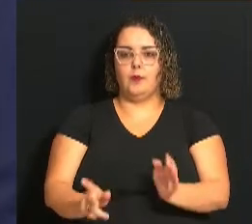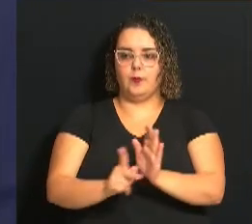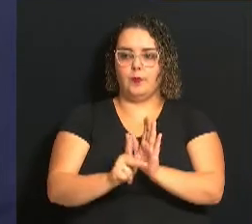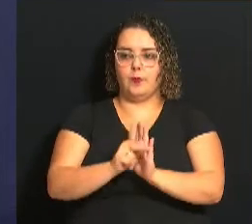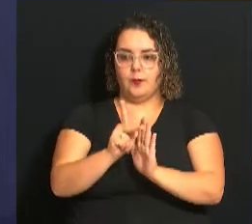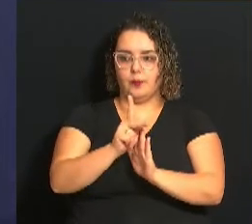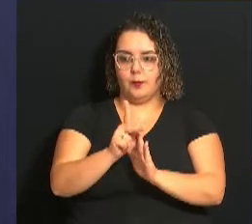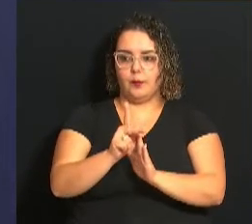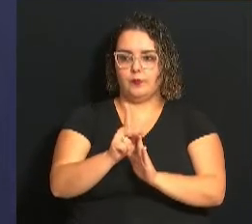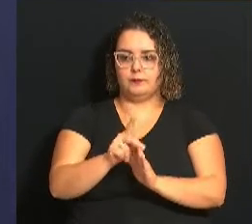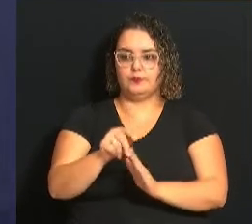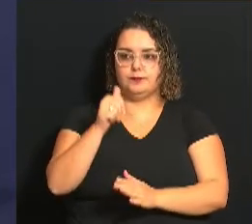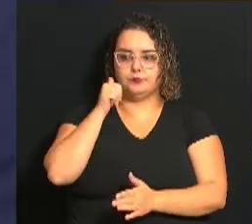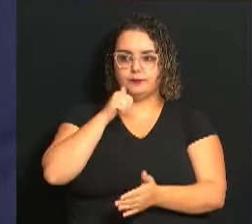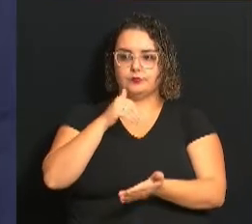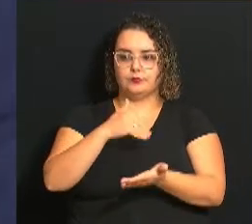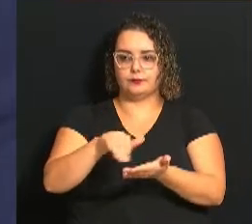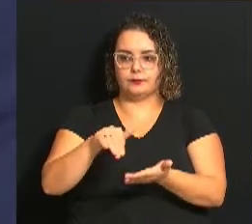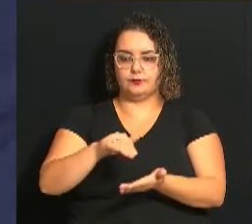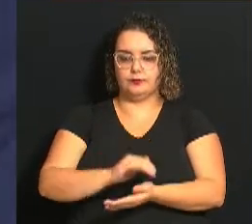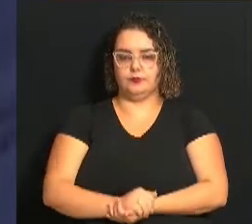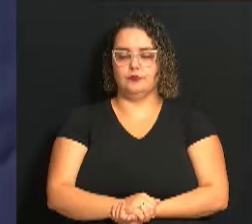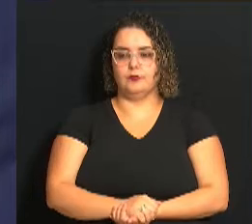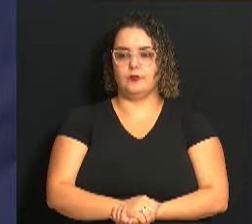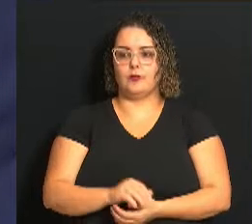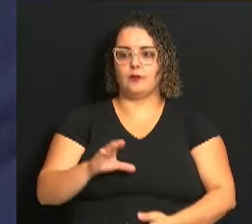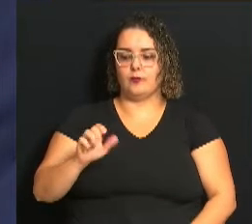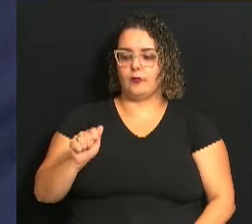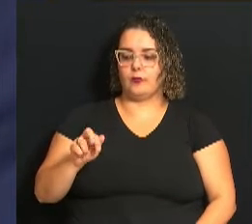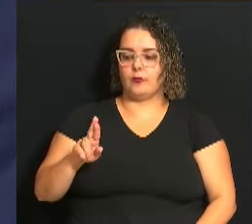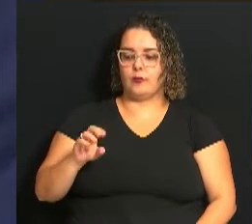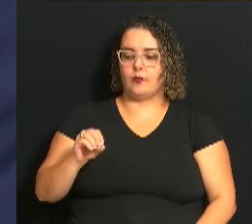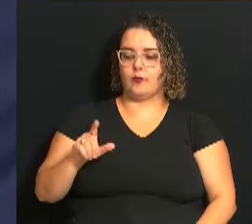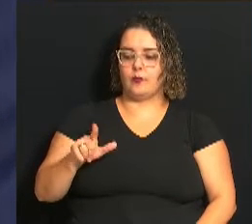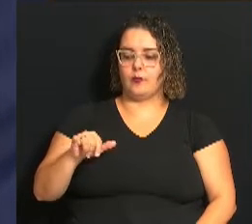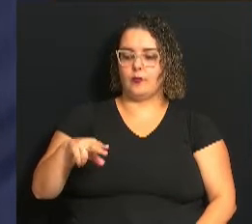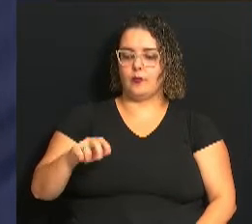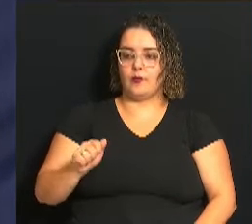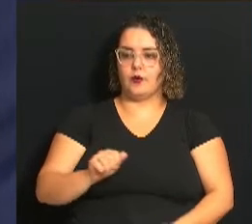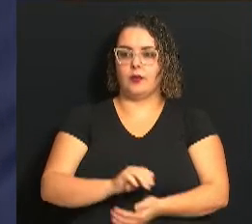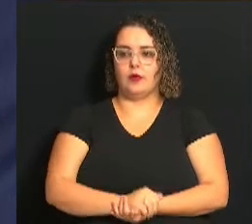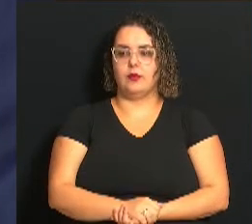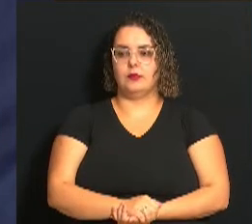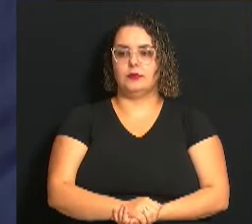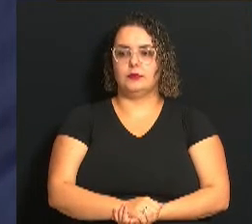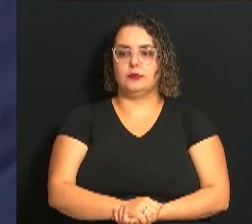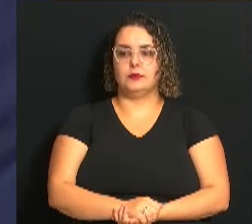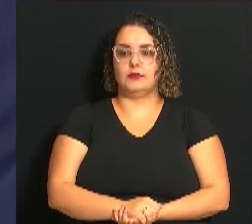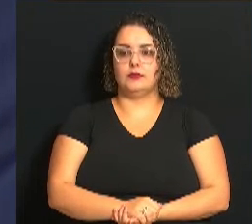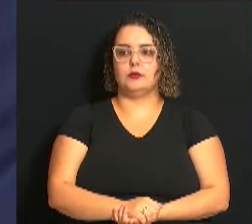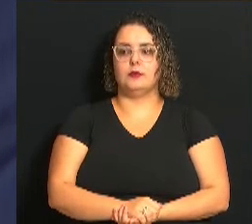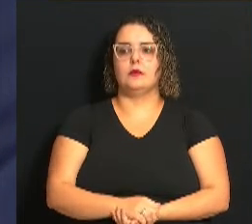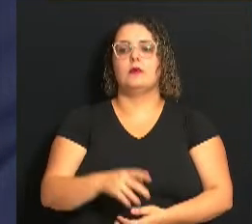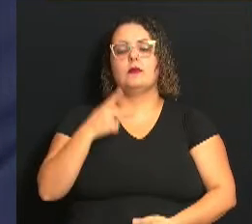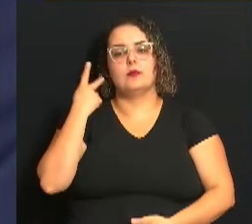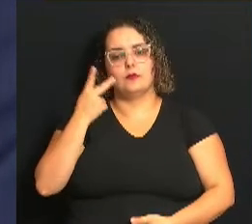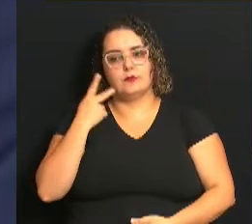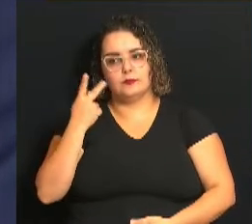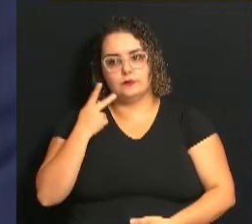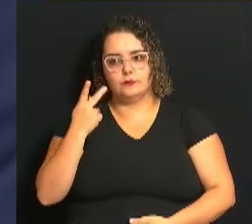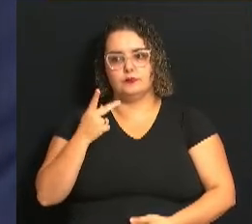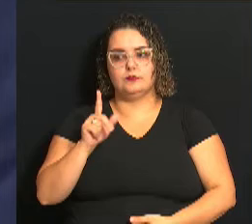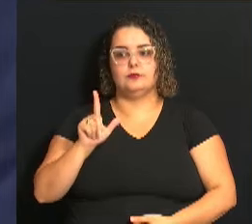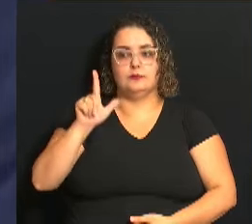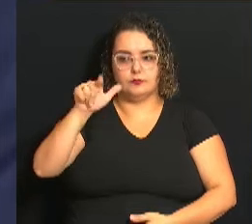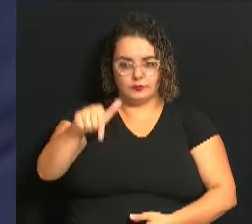para a secretária, né, Carolina, mas só para alinhar aqui como que vai ser a dinâmica, os vereadores fazem